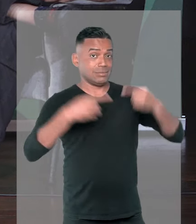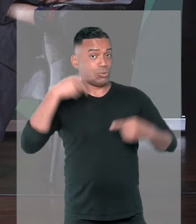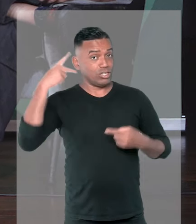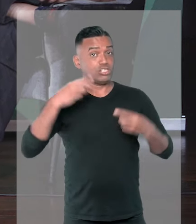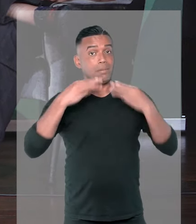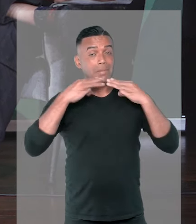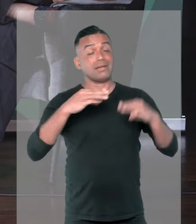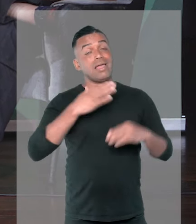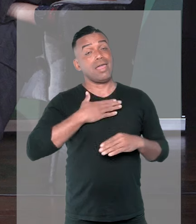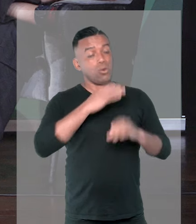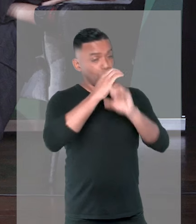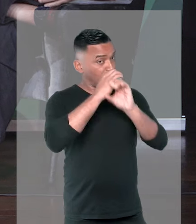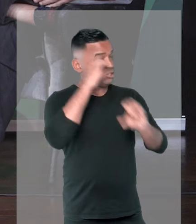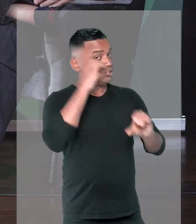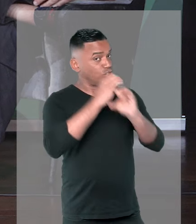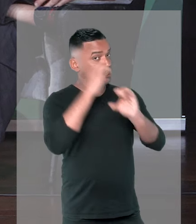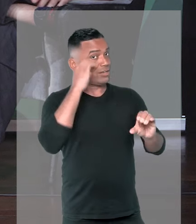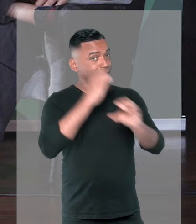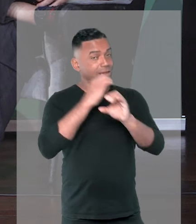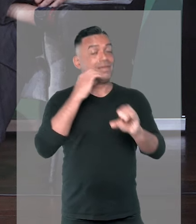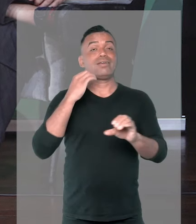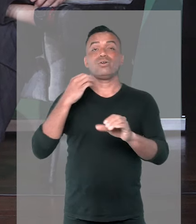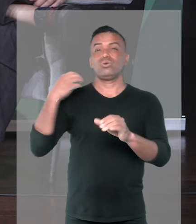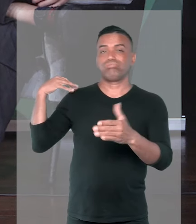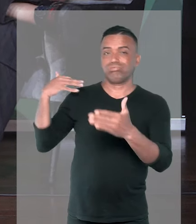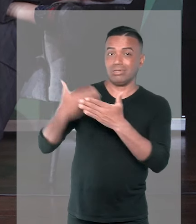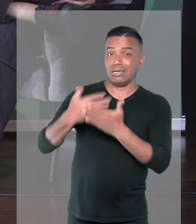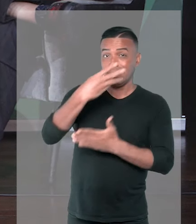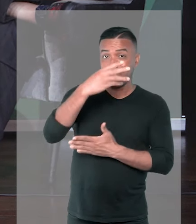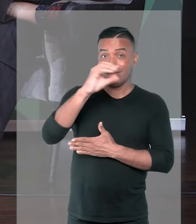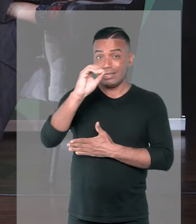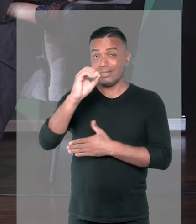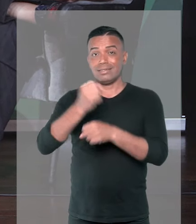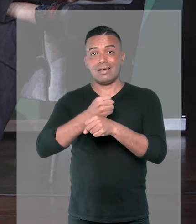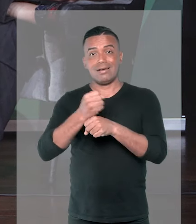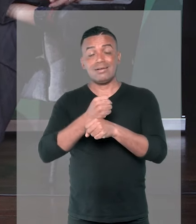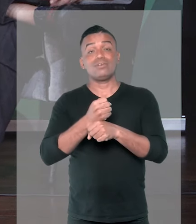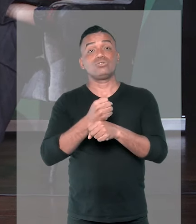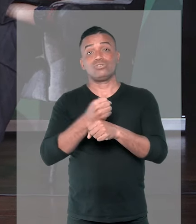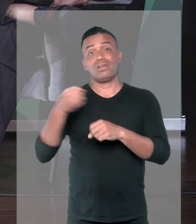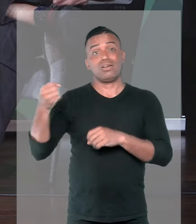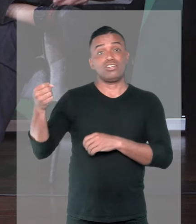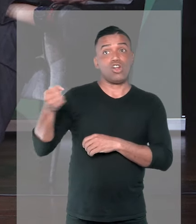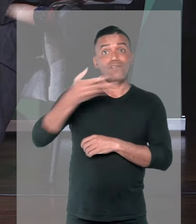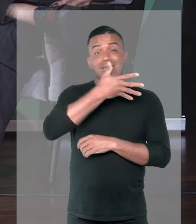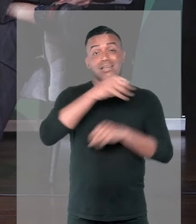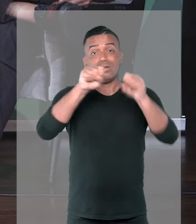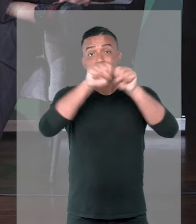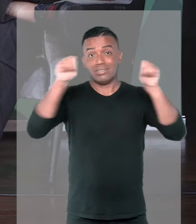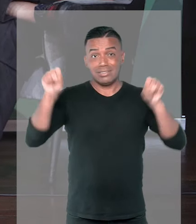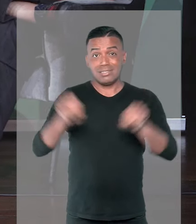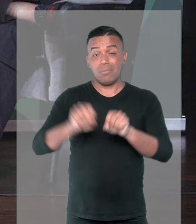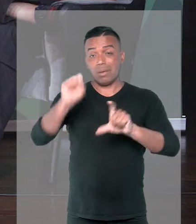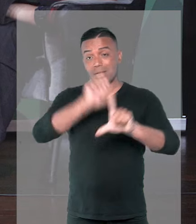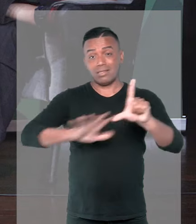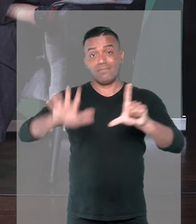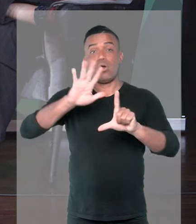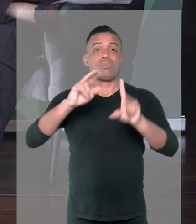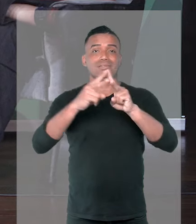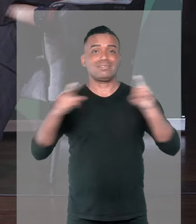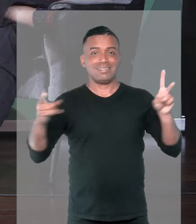engenheiro que nos últimos 30 anos trabalhou com inovação e inovação plantada em cima de sistemas e plataformas digitais